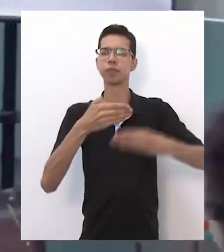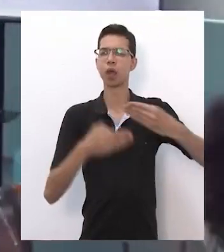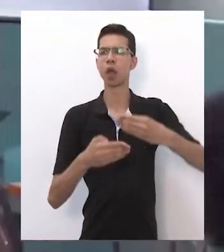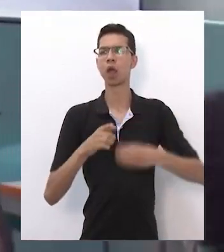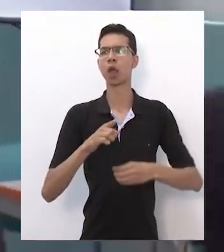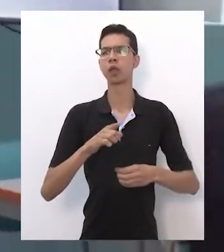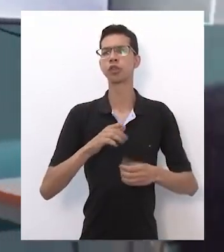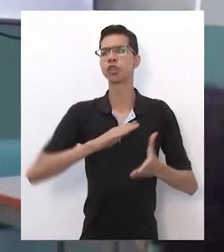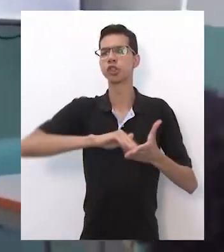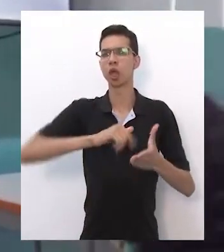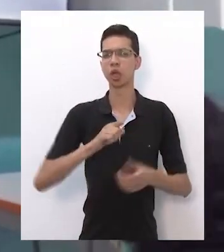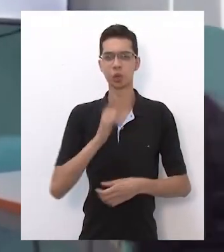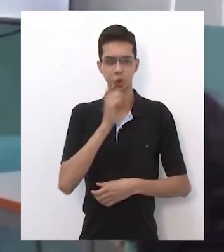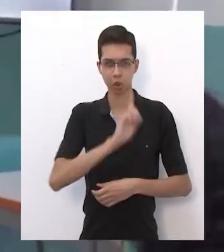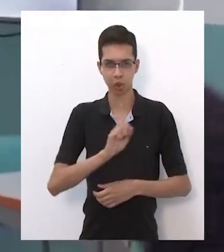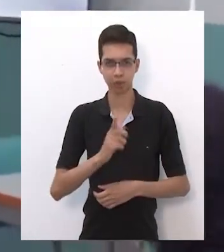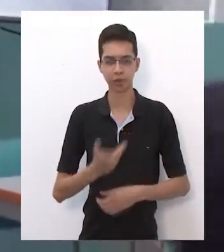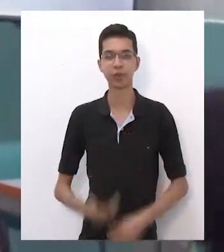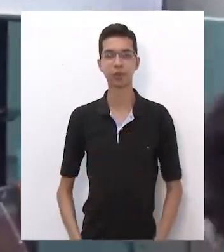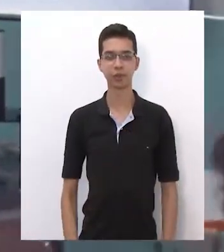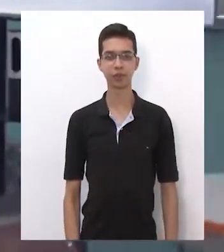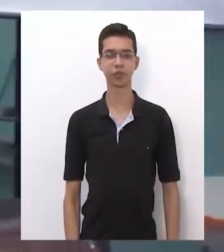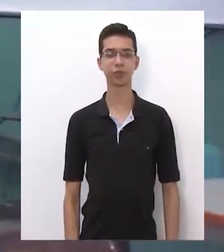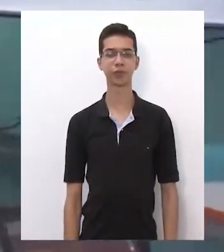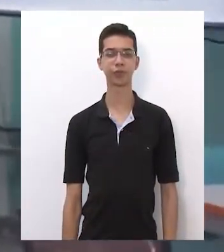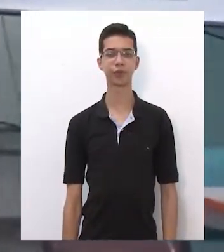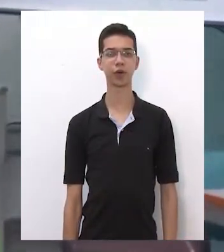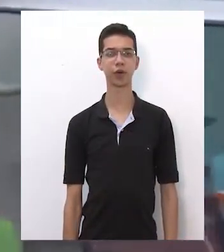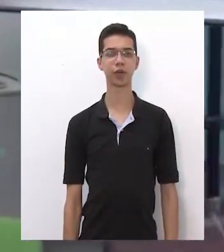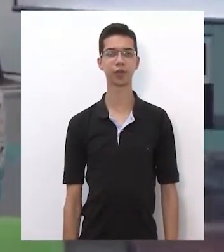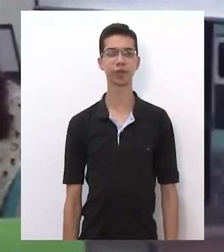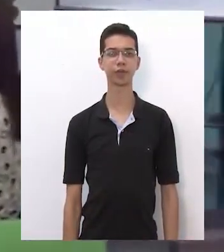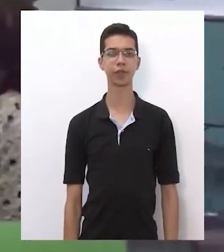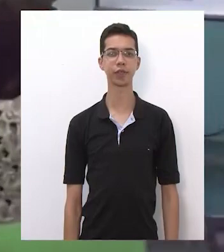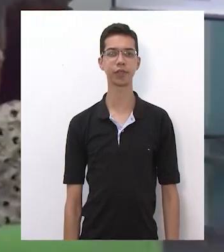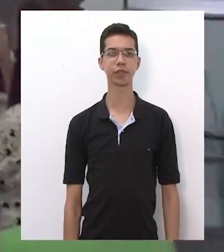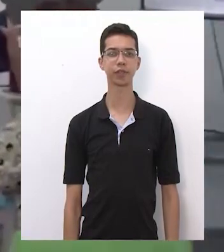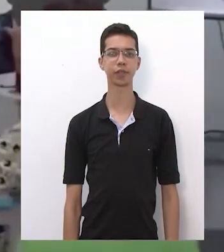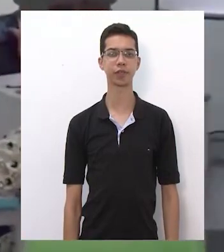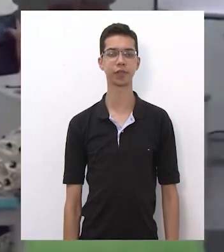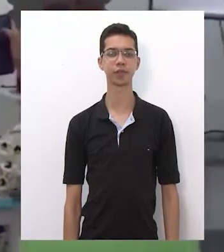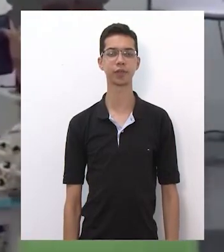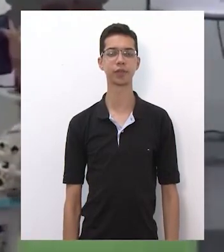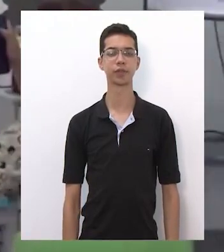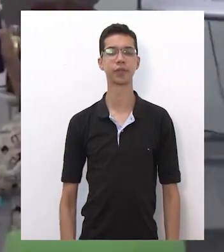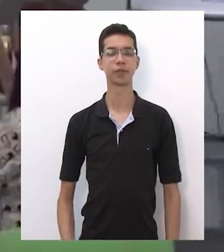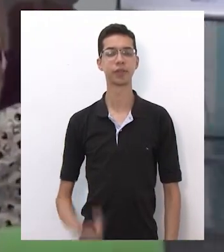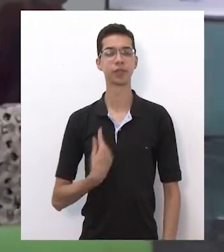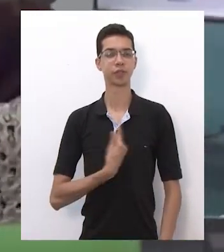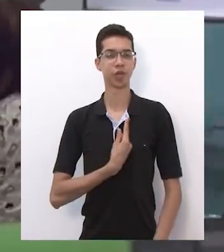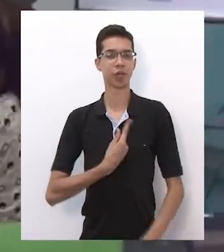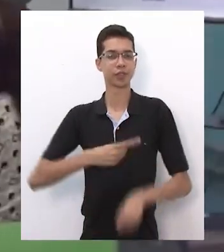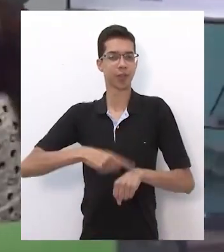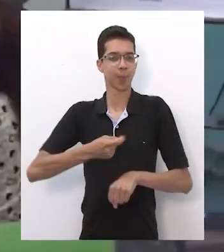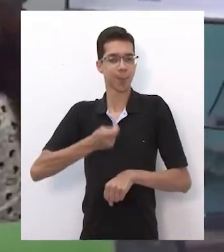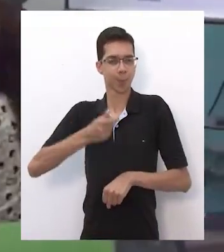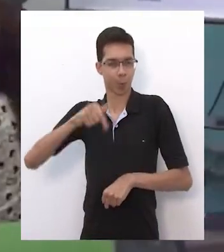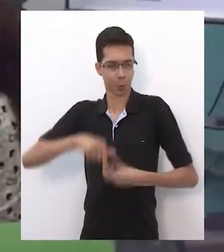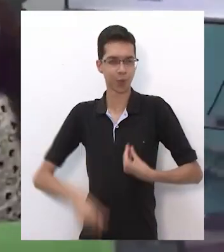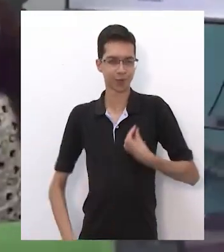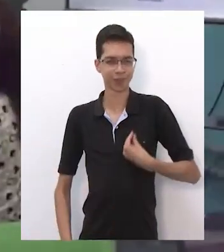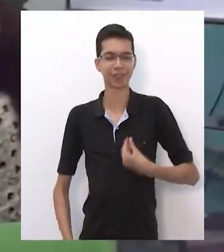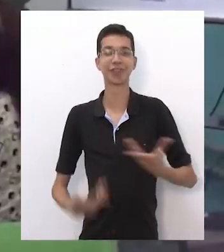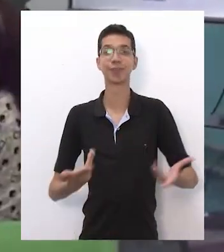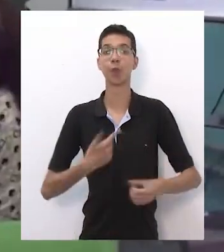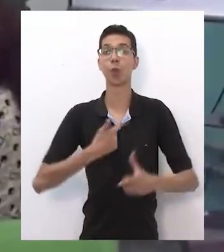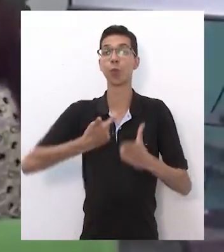encontrou? Todo mundo encontrou? Perfeito. Então, é assim. Como a gente tem pouco tempo aqui, eu já vou lançar